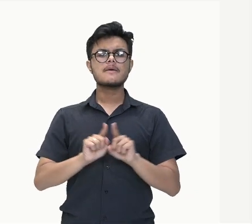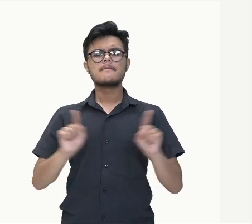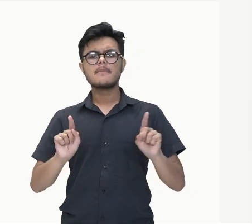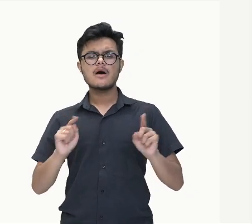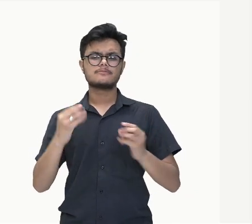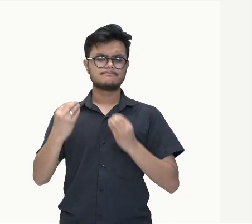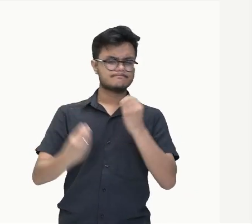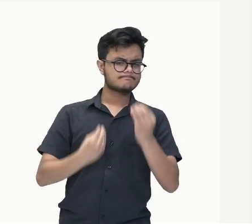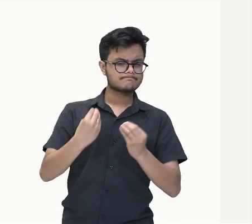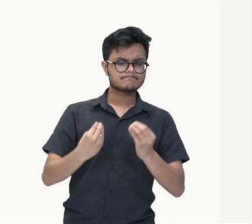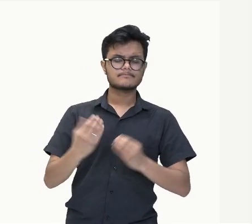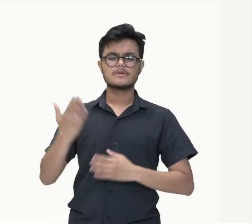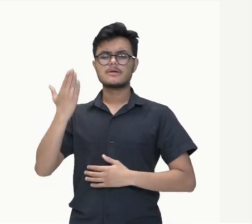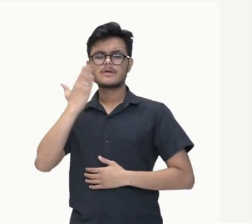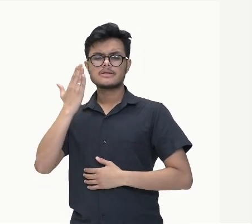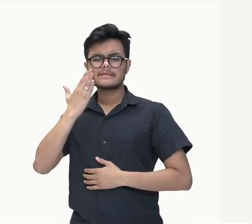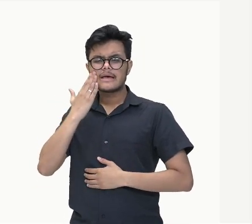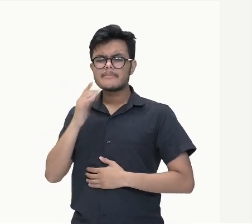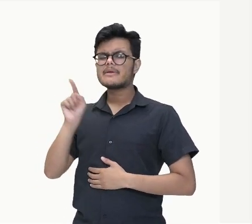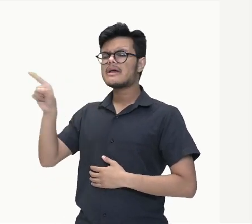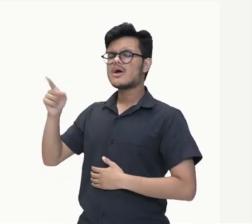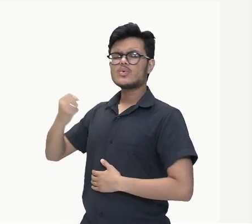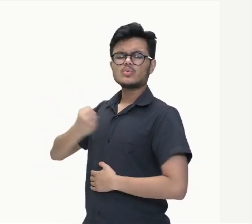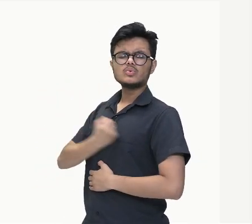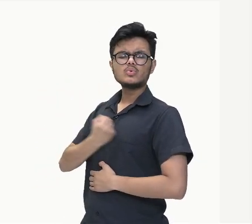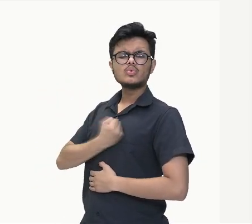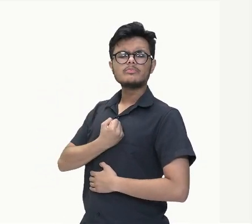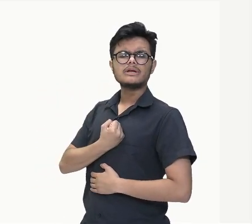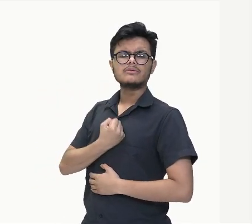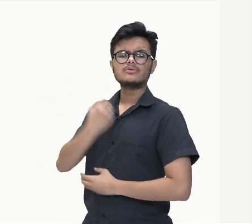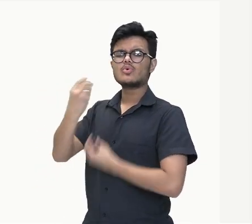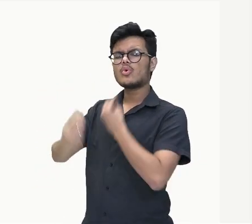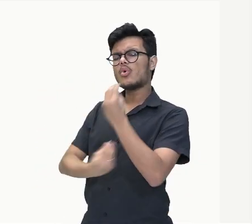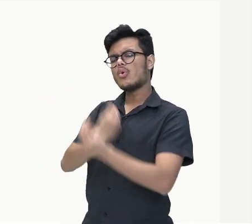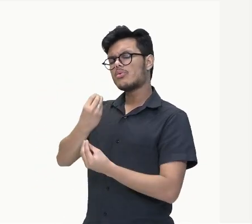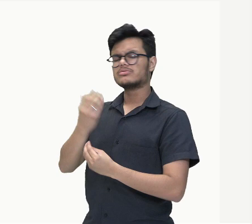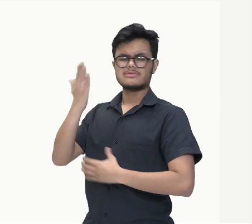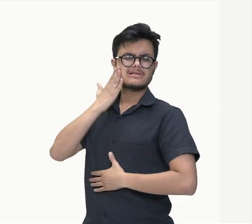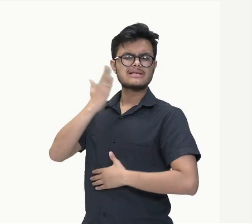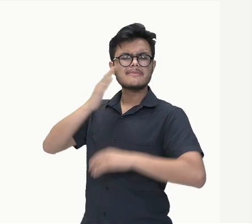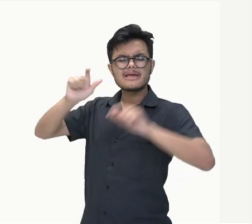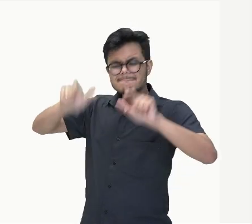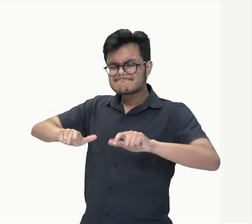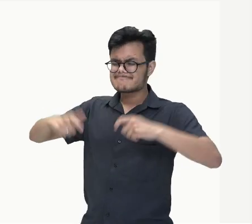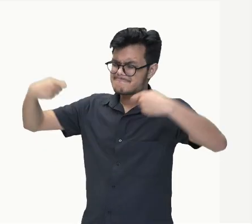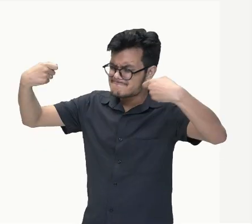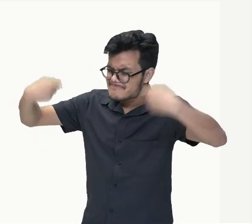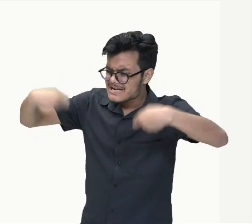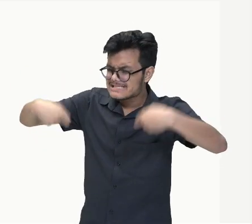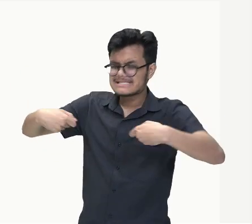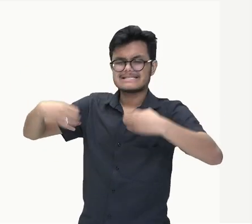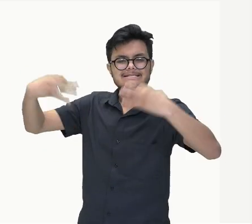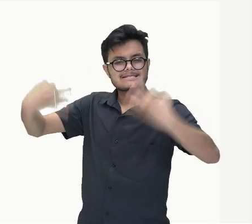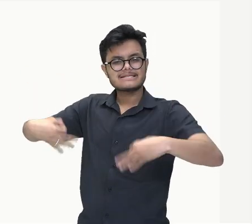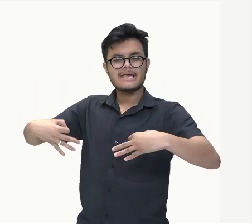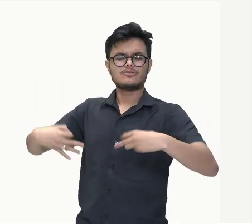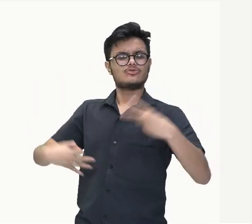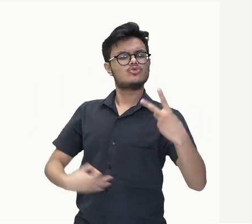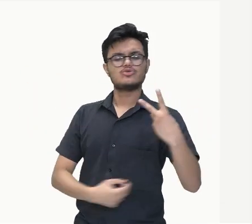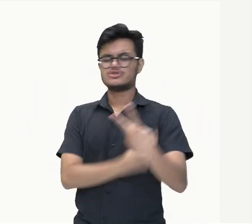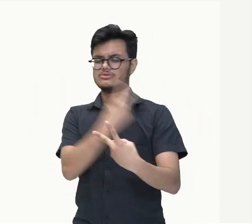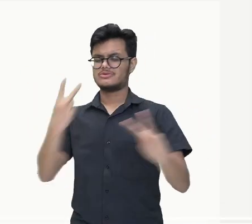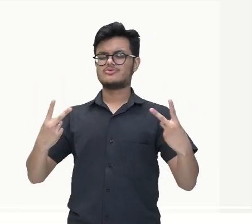para encontrar esses dois valores aqui, ó, dessas duas coordenadas, né? Que nesse caso aí deu 2 e 2.